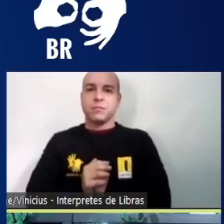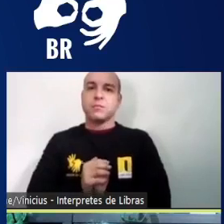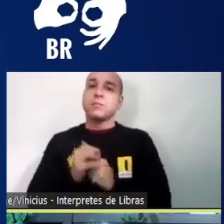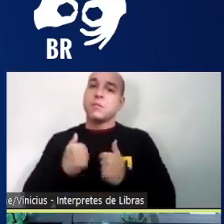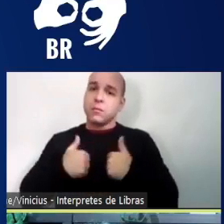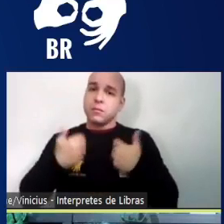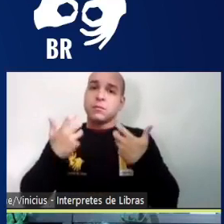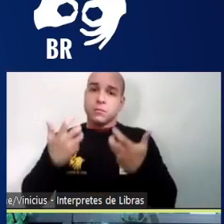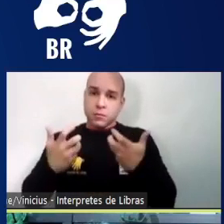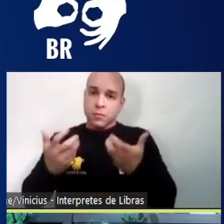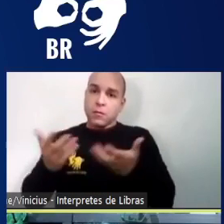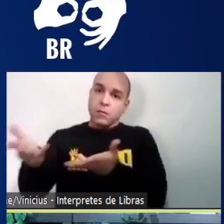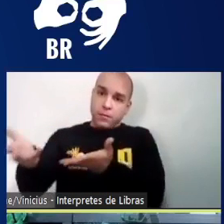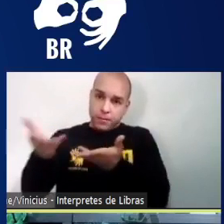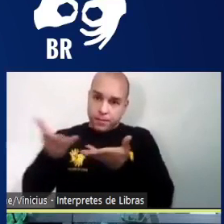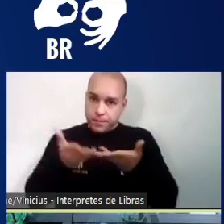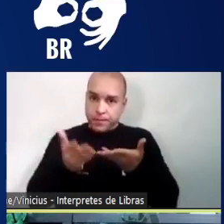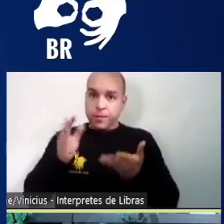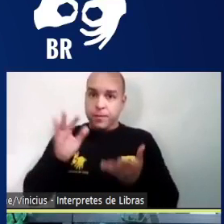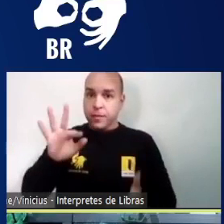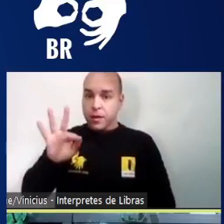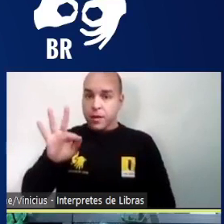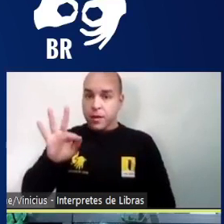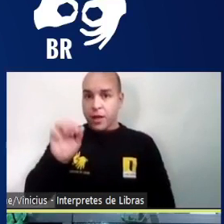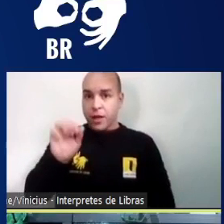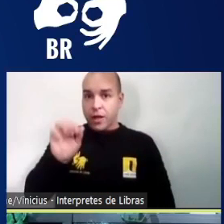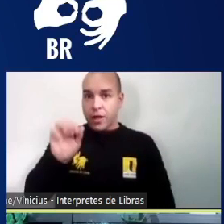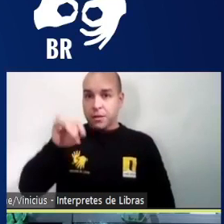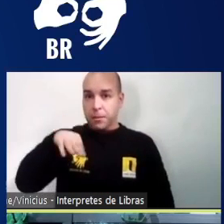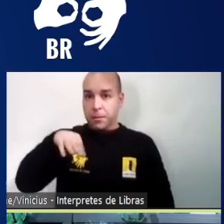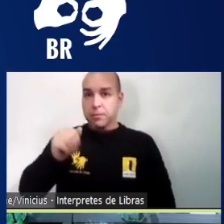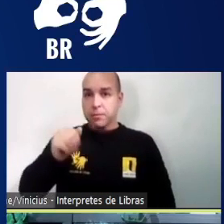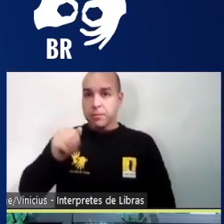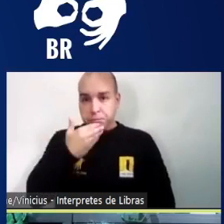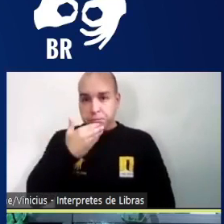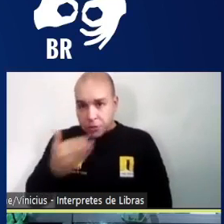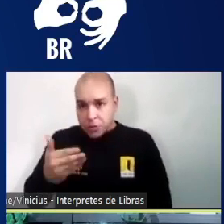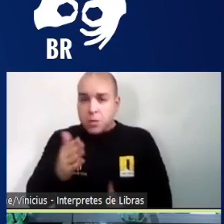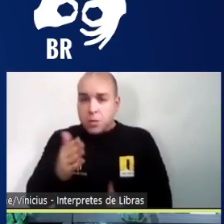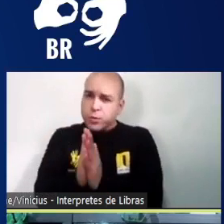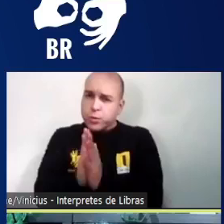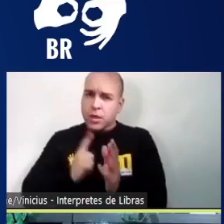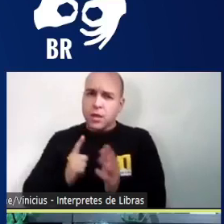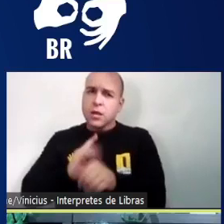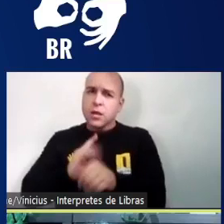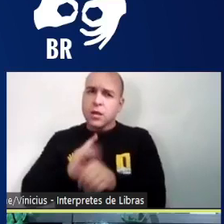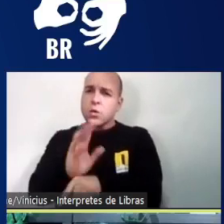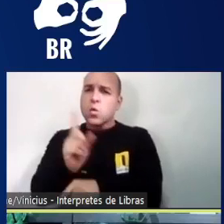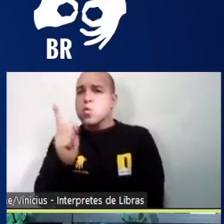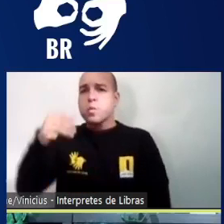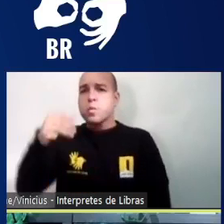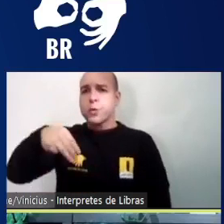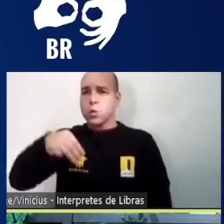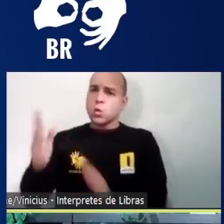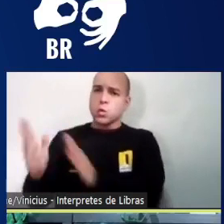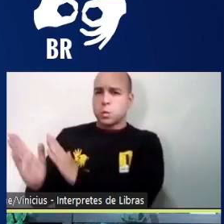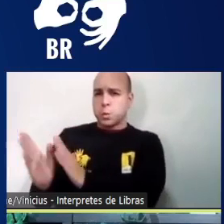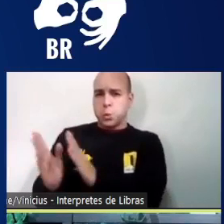fosse possível, Fátima, passar o vídeo institucional. É um vídeo de 1 minuto, mas ele